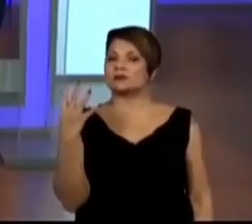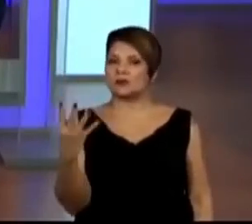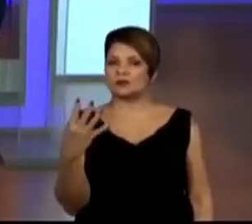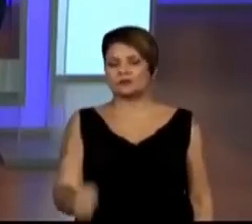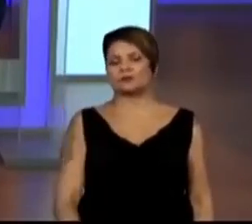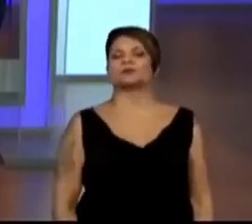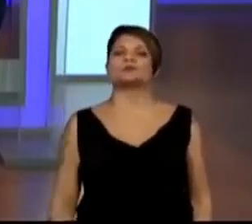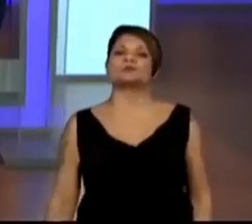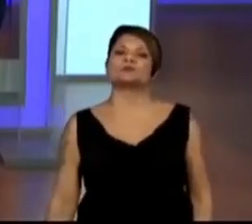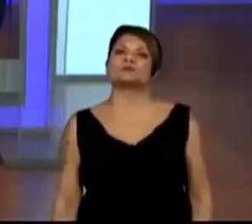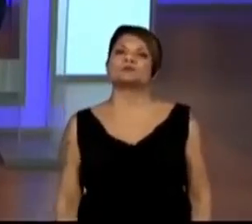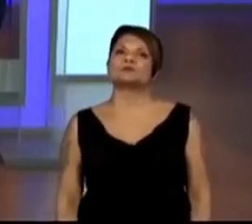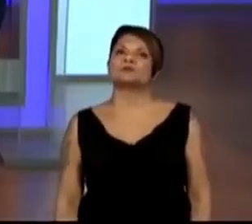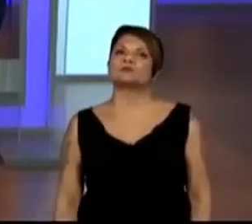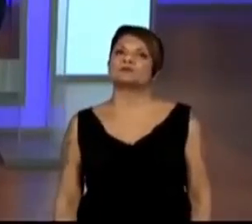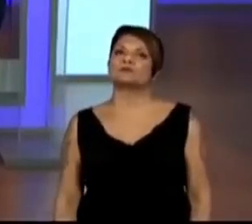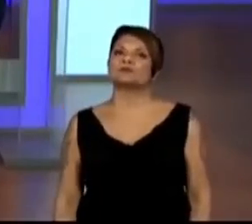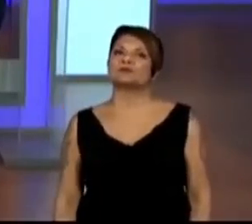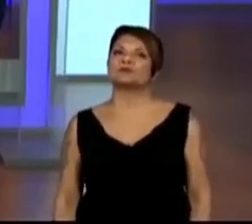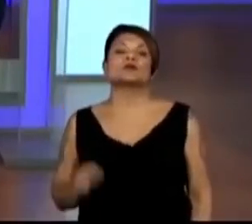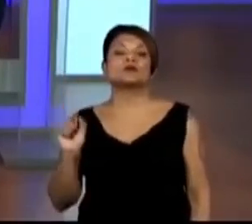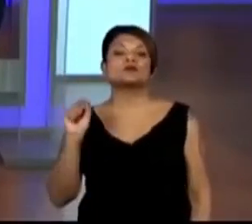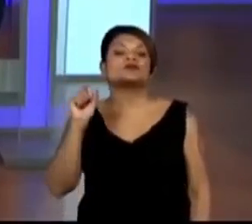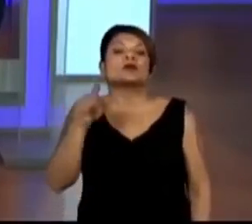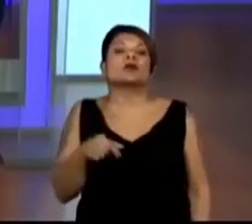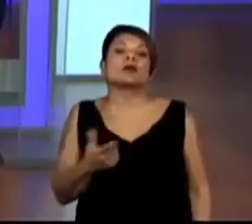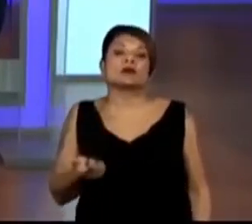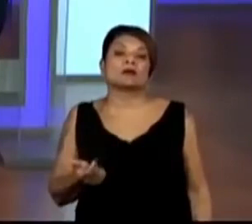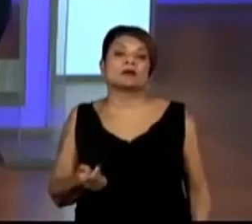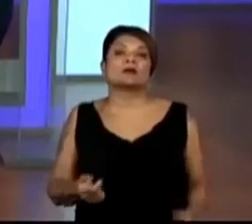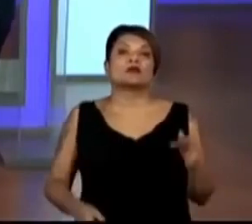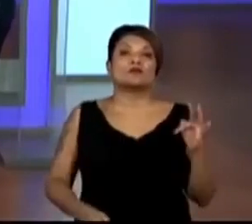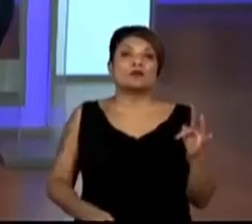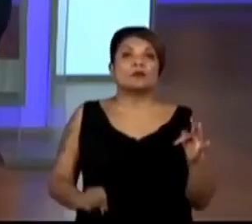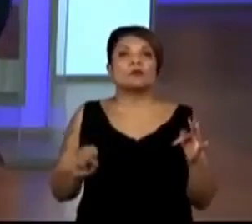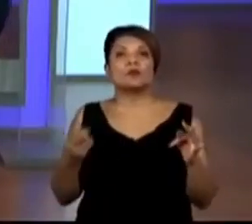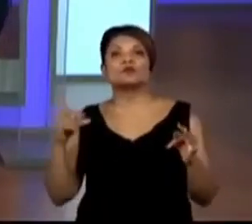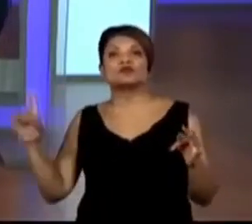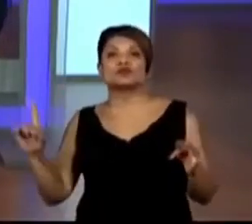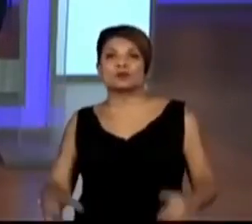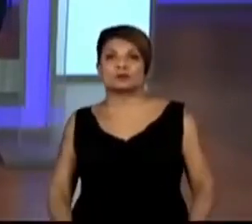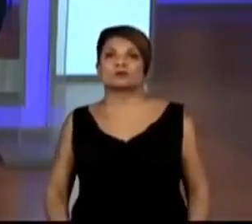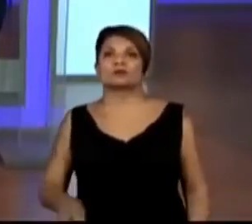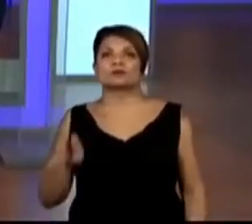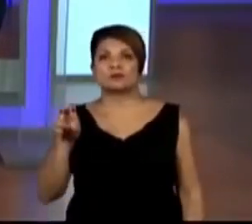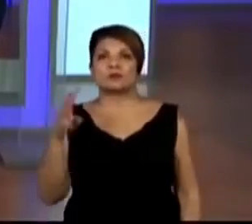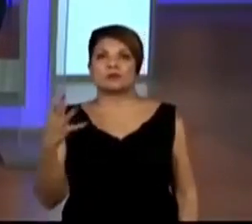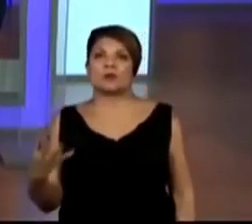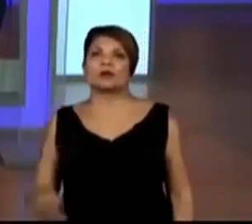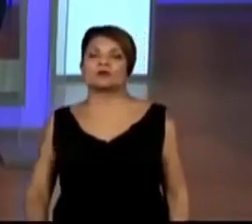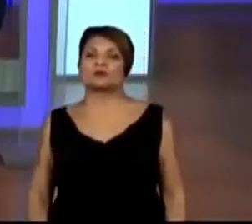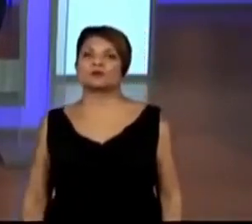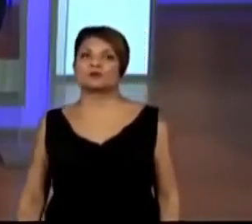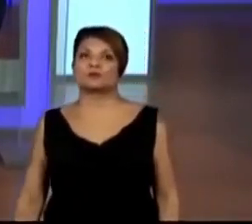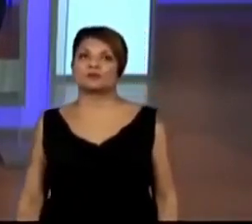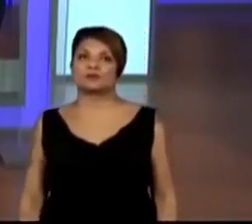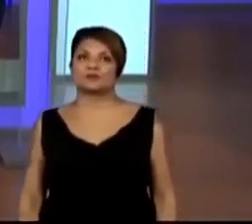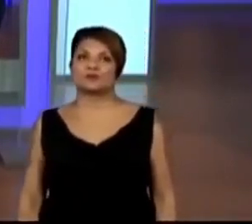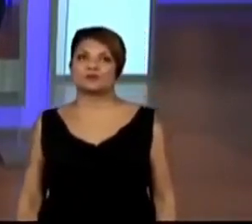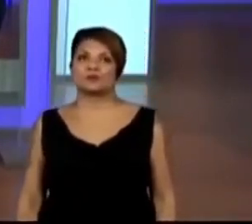4. Eu já sei. De quem que é essa coleção? É do Felipe ou é do Diego? 54. Valendo,